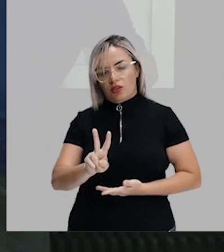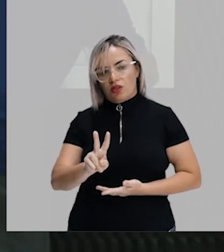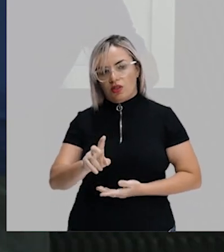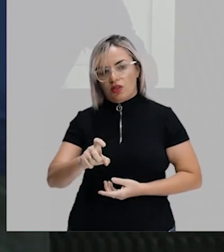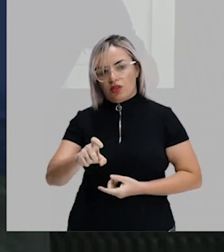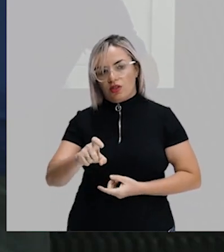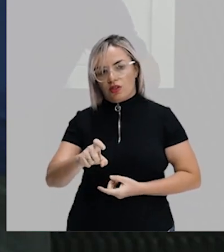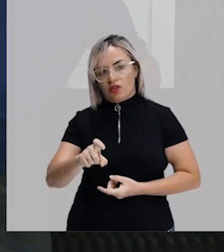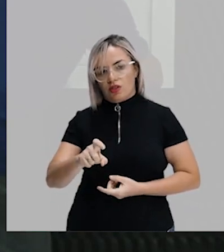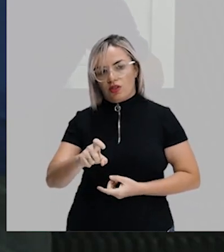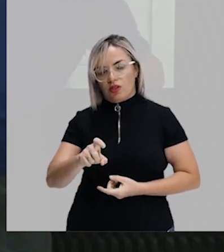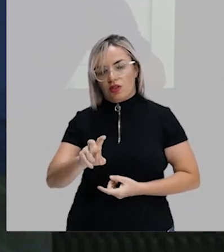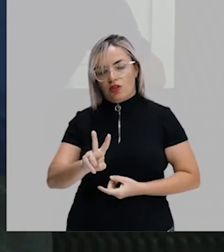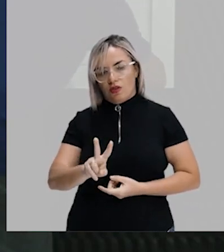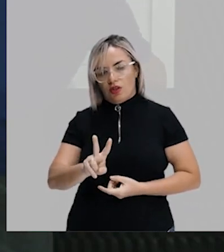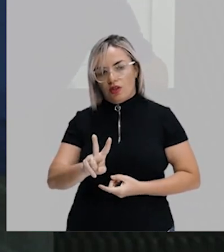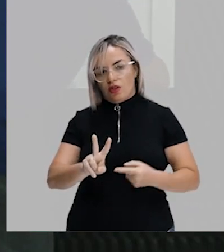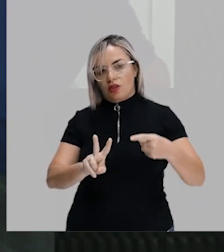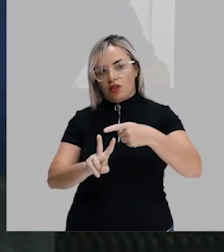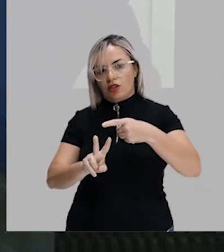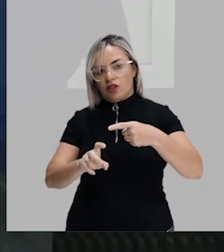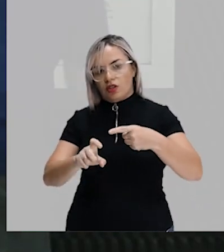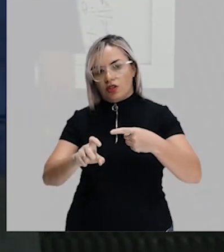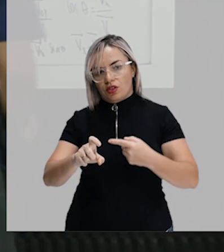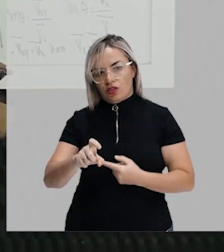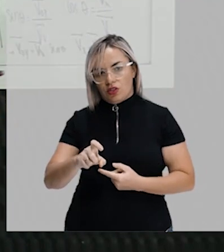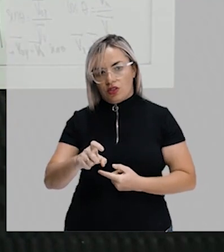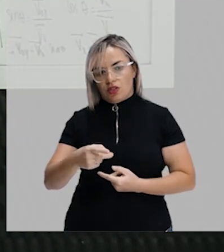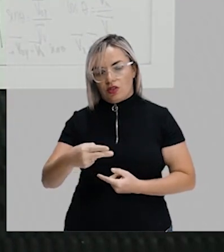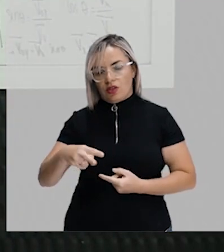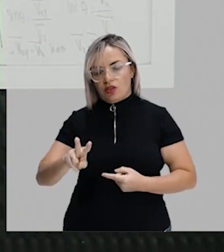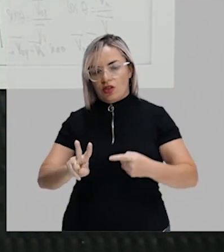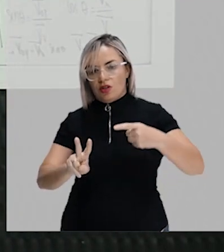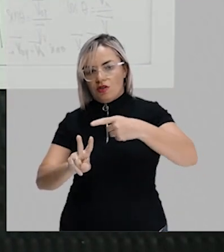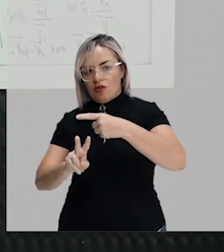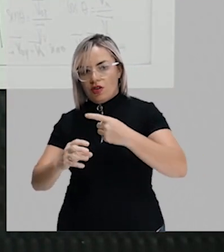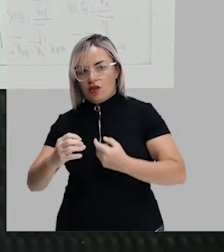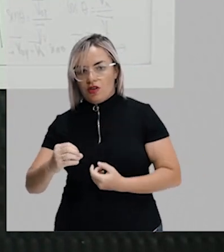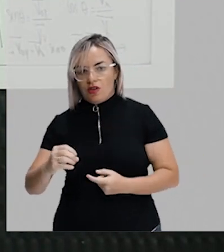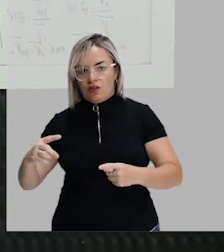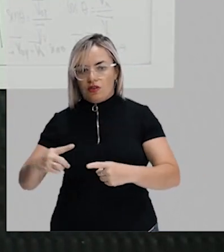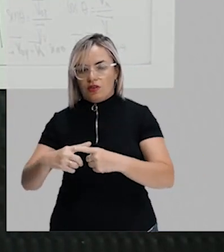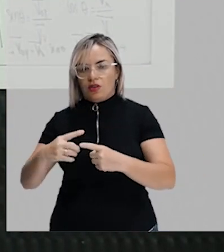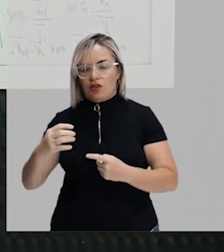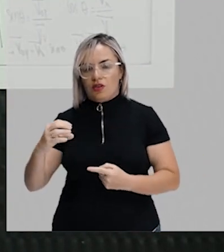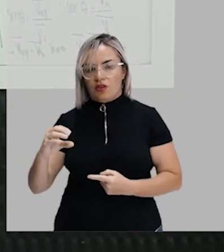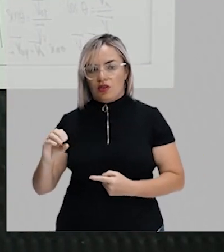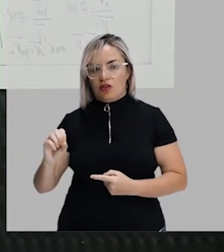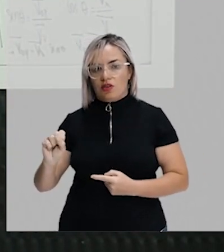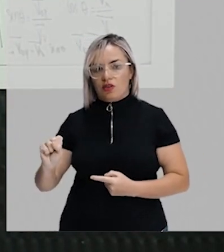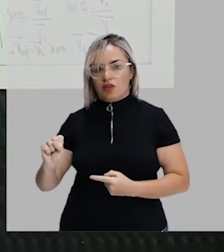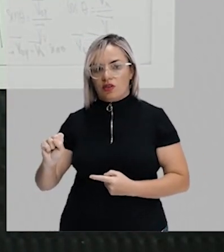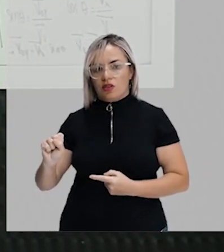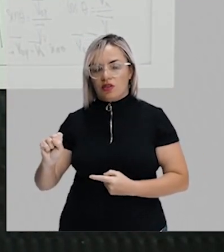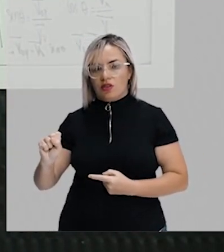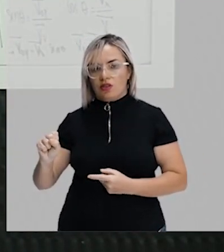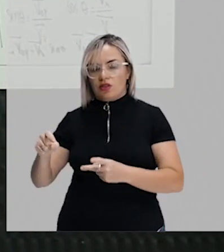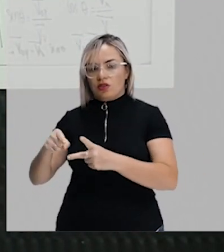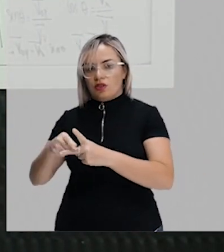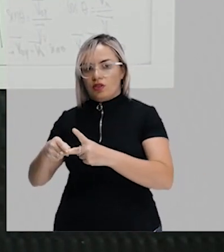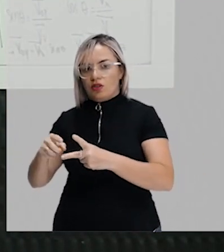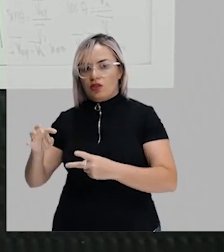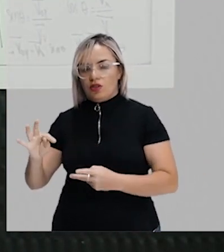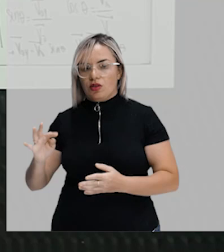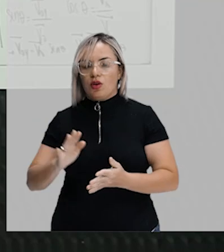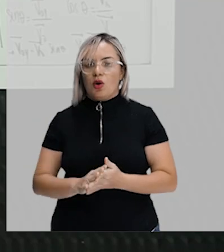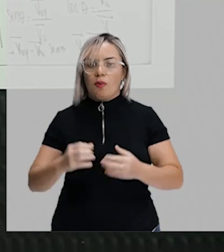é VO vezes o cosseno θ. Aí nós podemos fazer aquelas substituiçõezinhas,